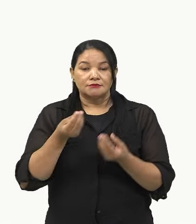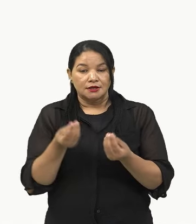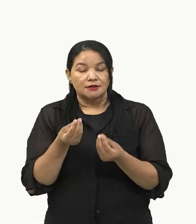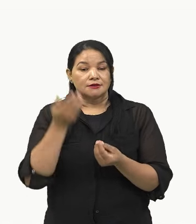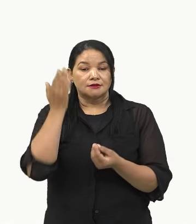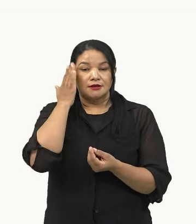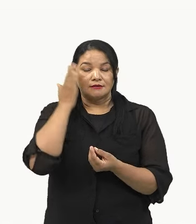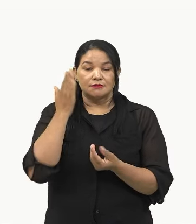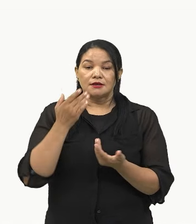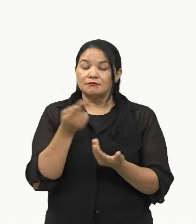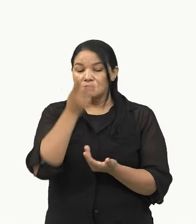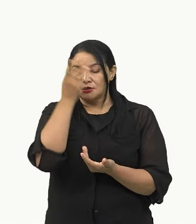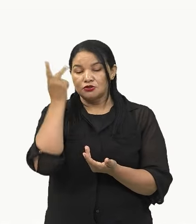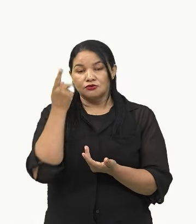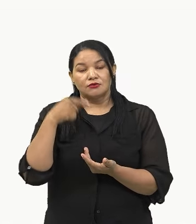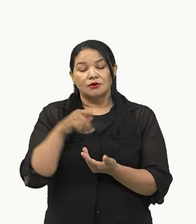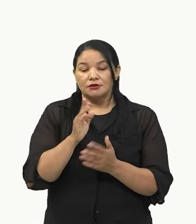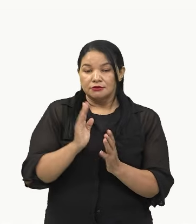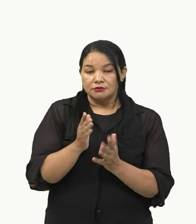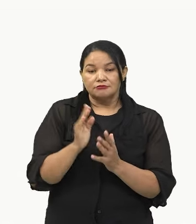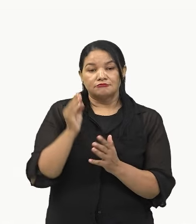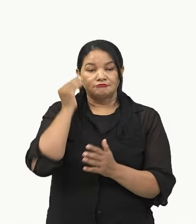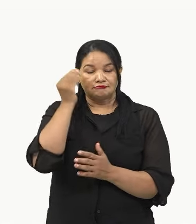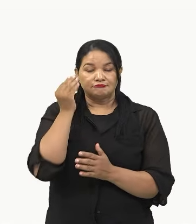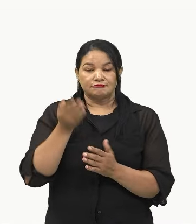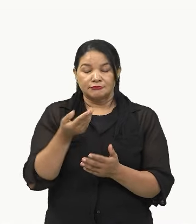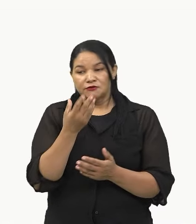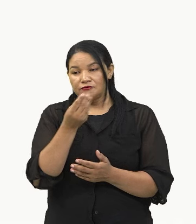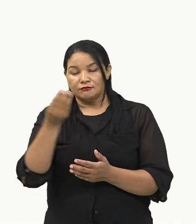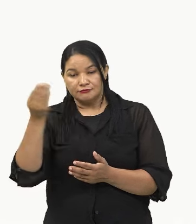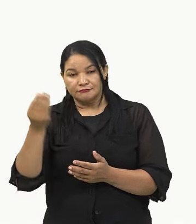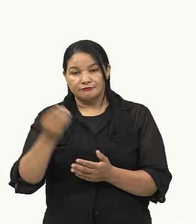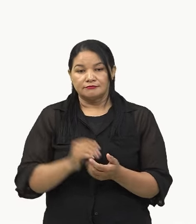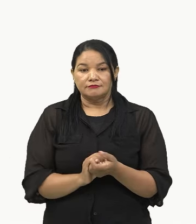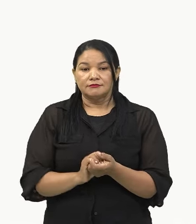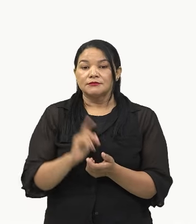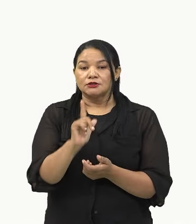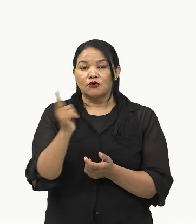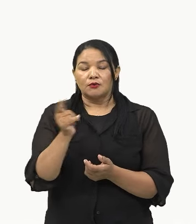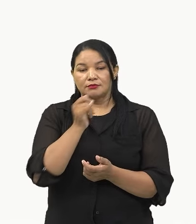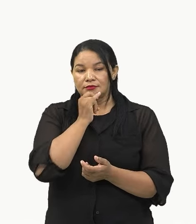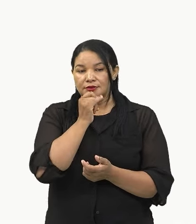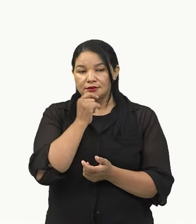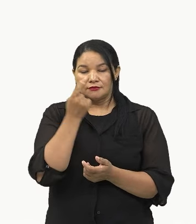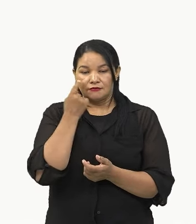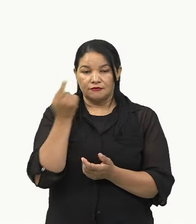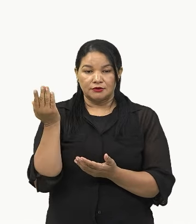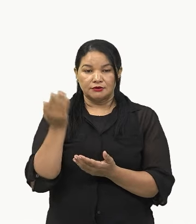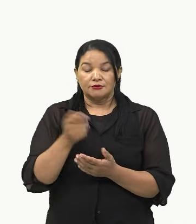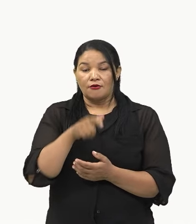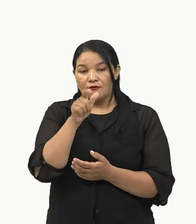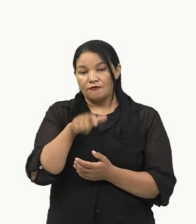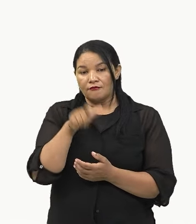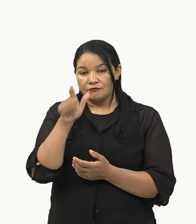já teve essa experiência. E aqui nós temos alguns exemplos de